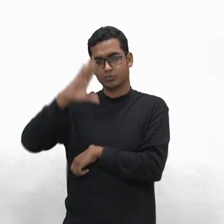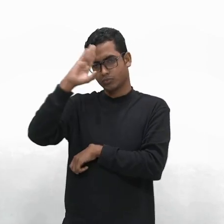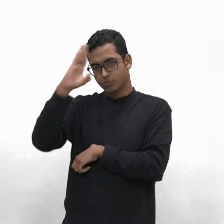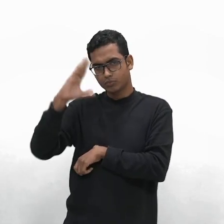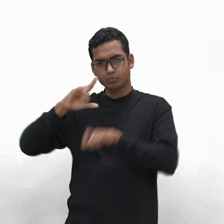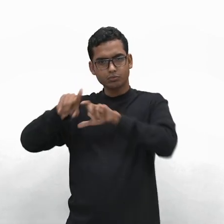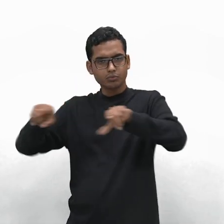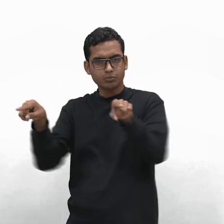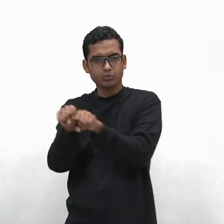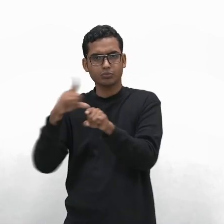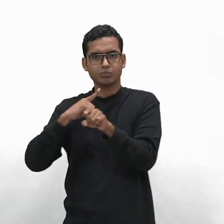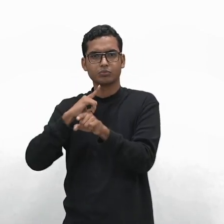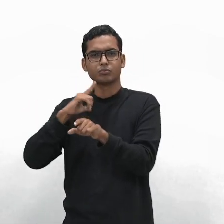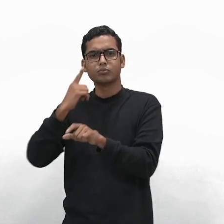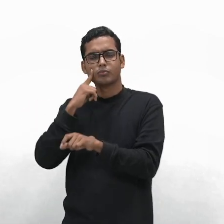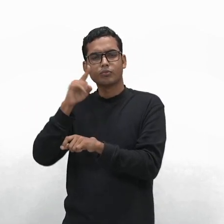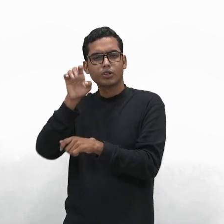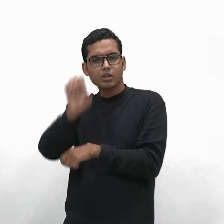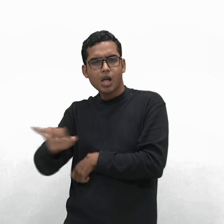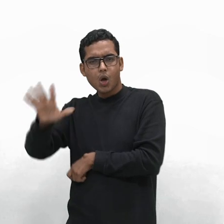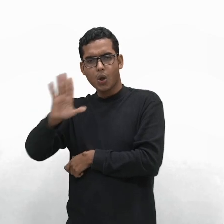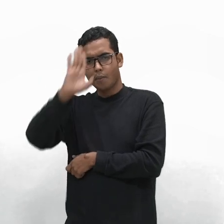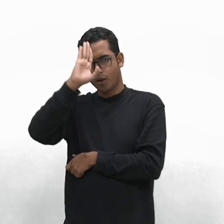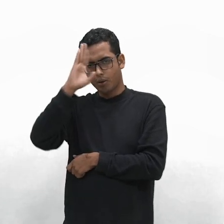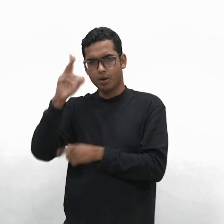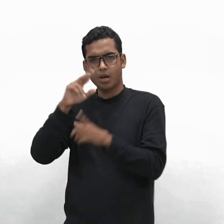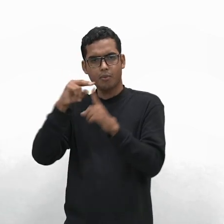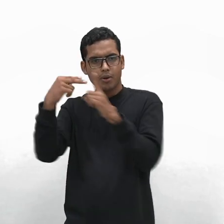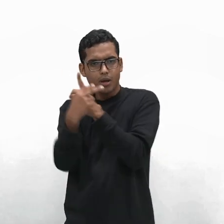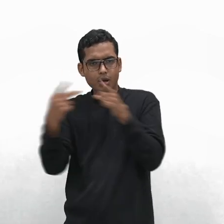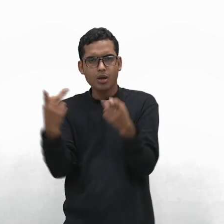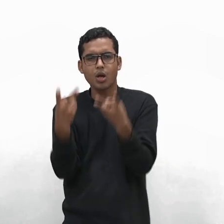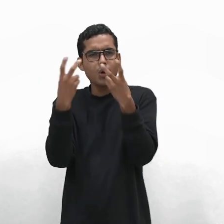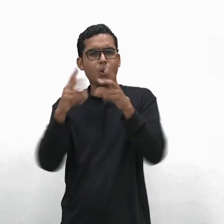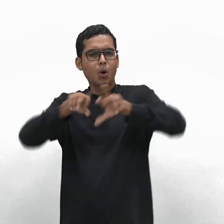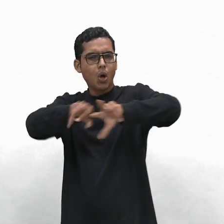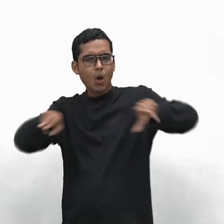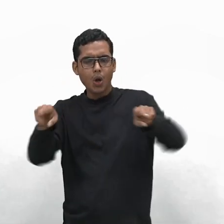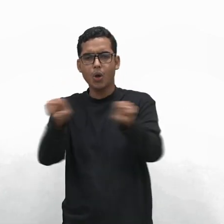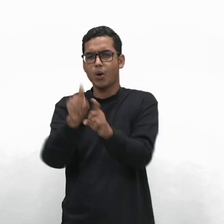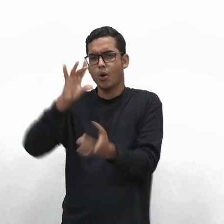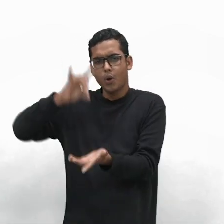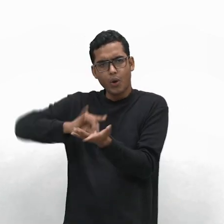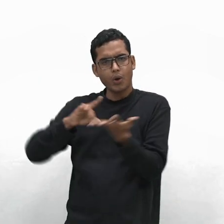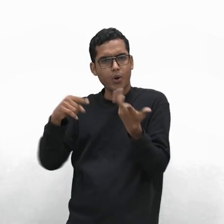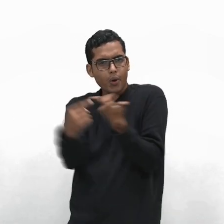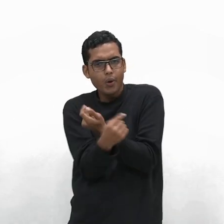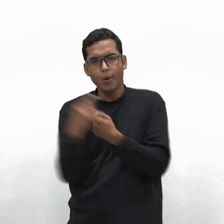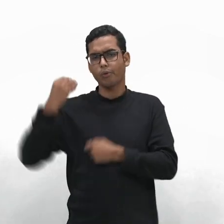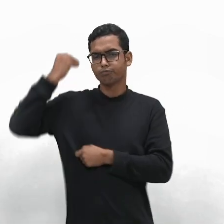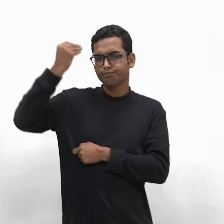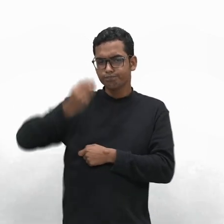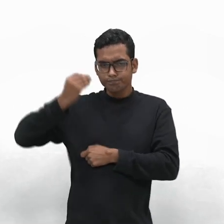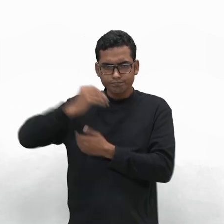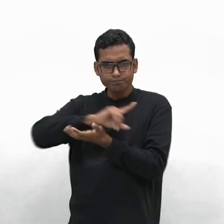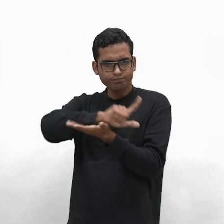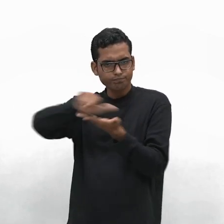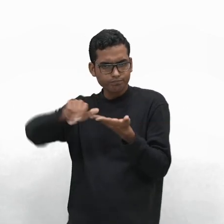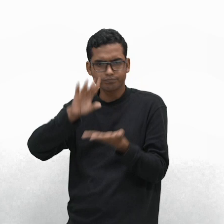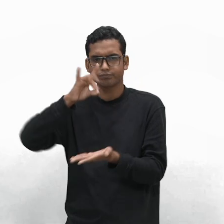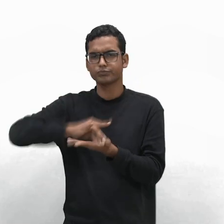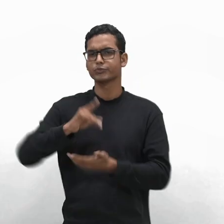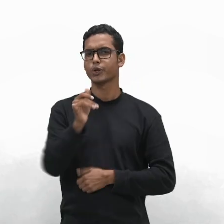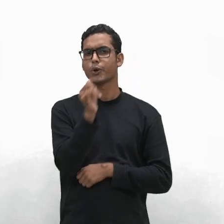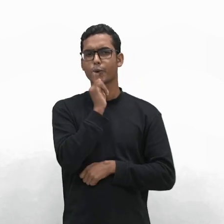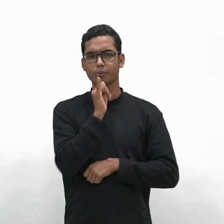perspectivas subrepresentadas. Isso pode ser feito através de várias formas de experimentação,